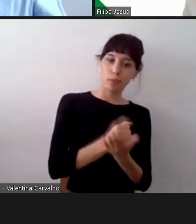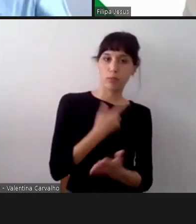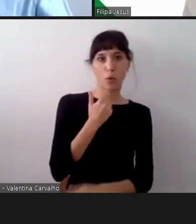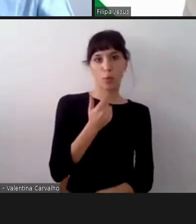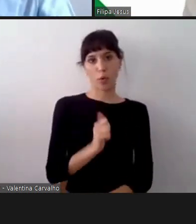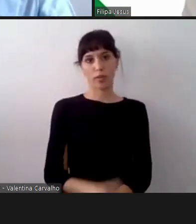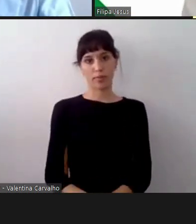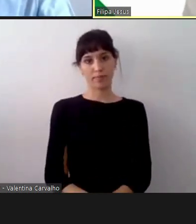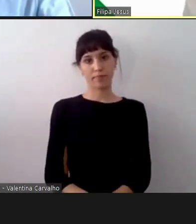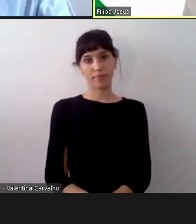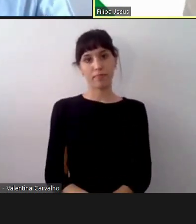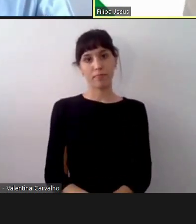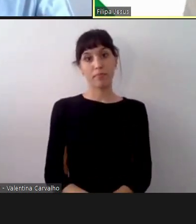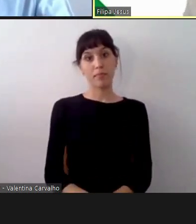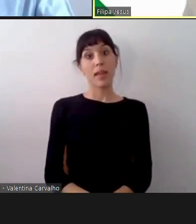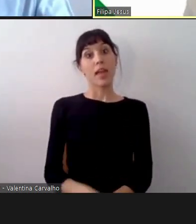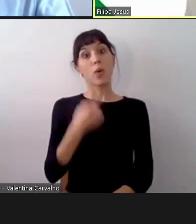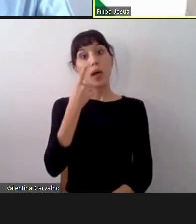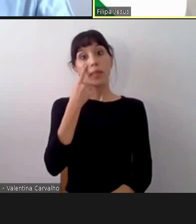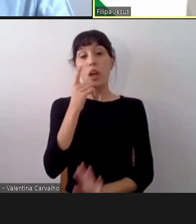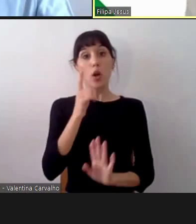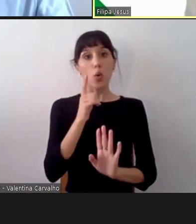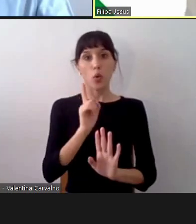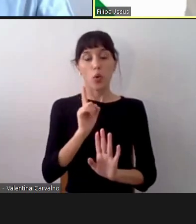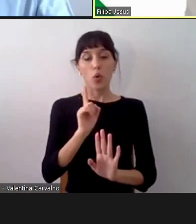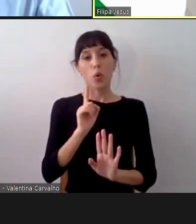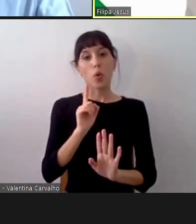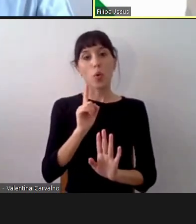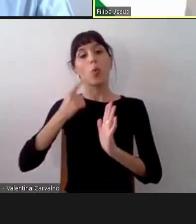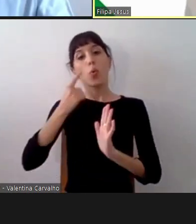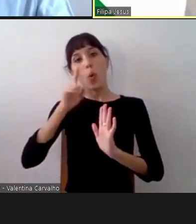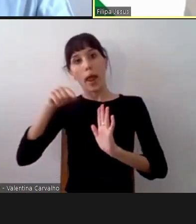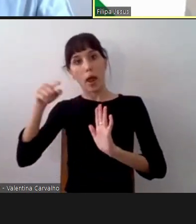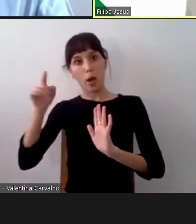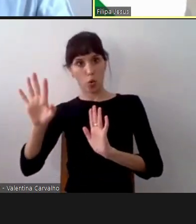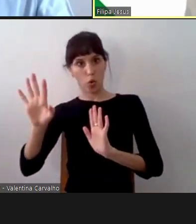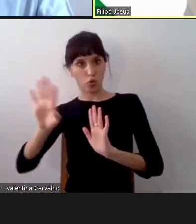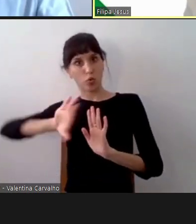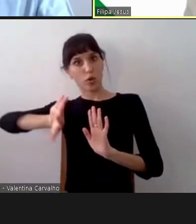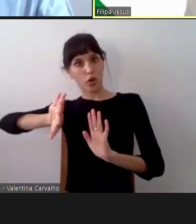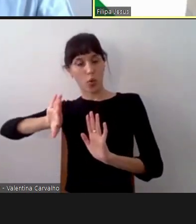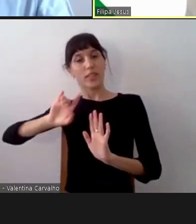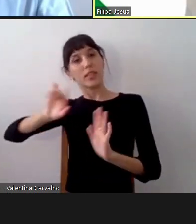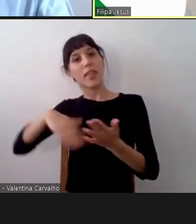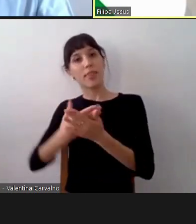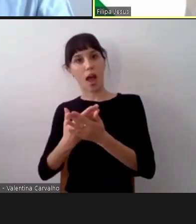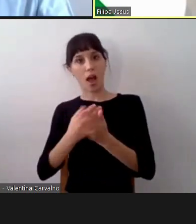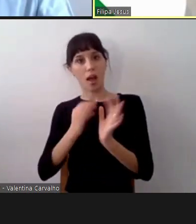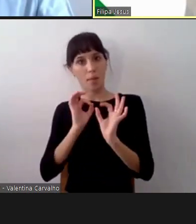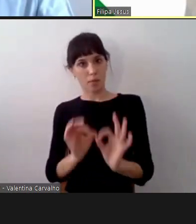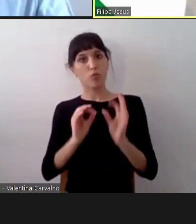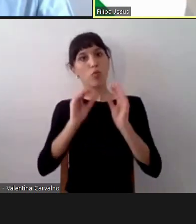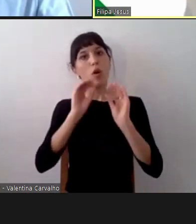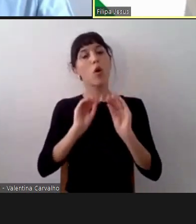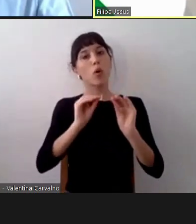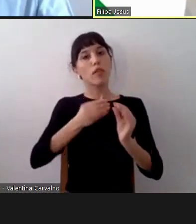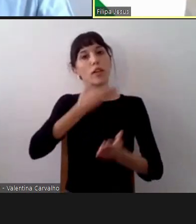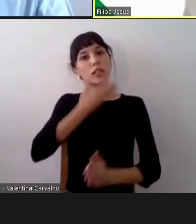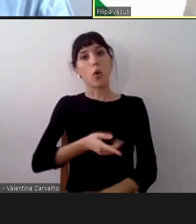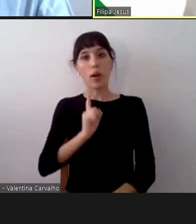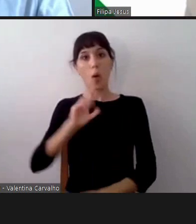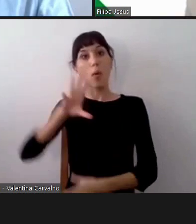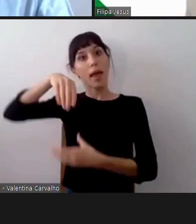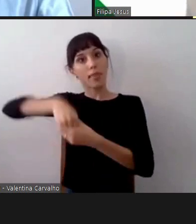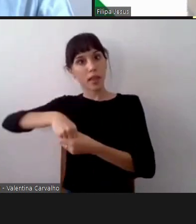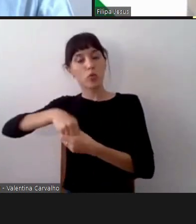não é? É aquilo que nós podemos dar. Não é o TESP. O TESP é outra coisa. O TESP não atribui nível de qualificação e é feito nos institutos politécnicos.